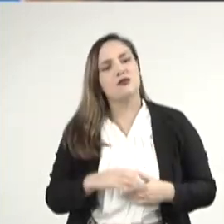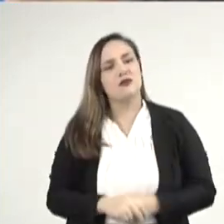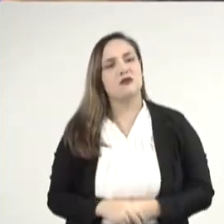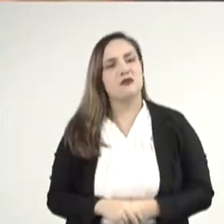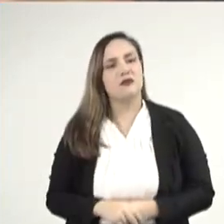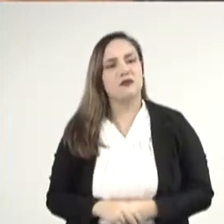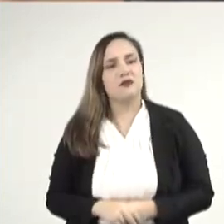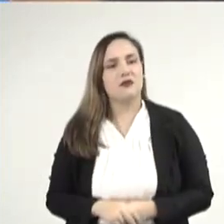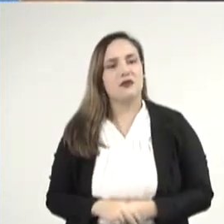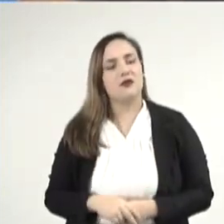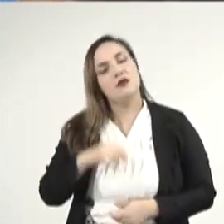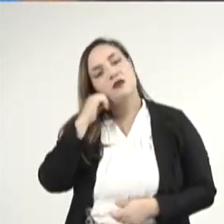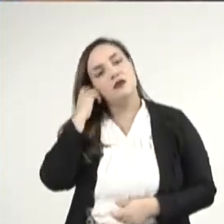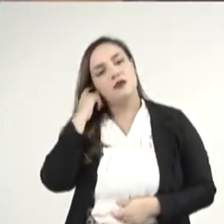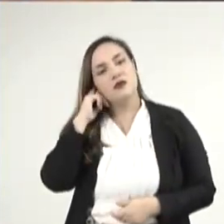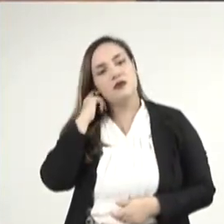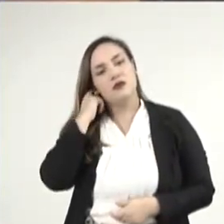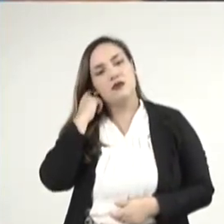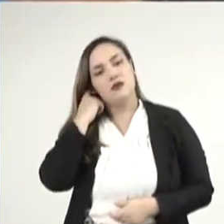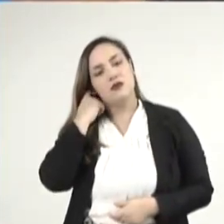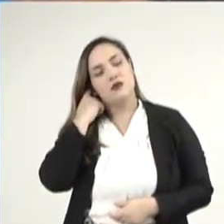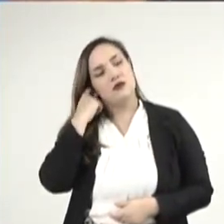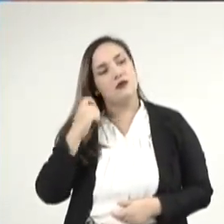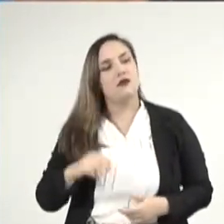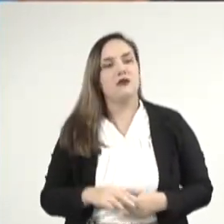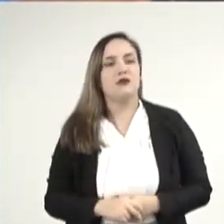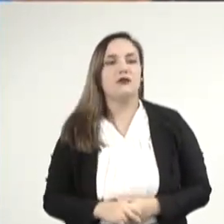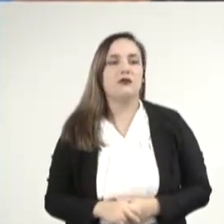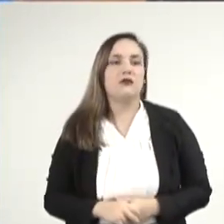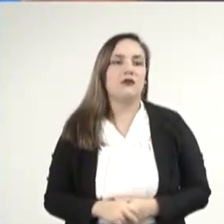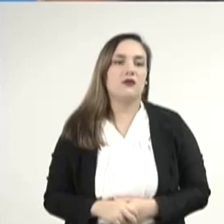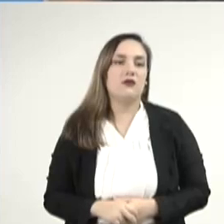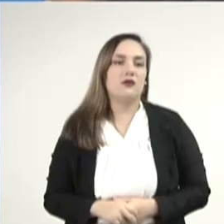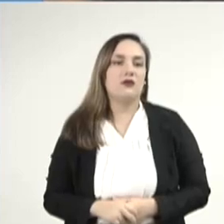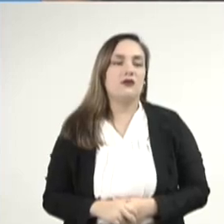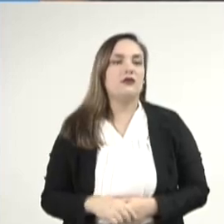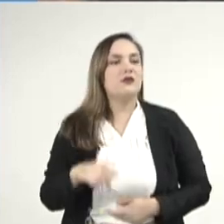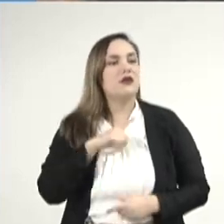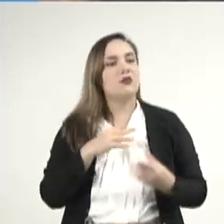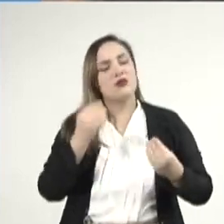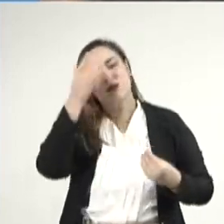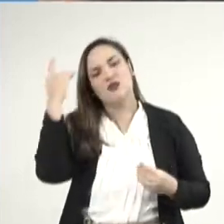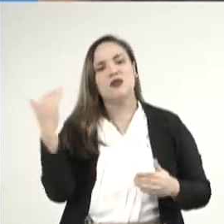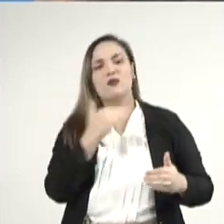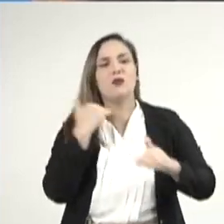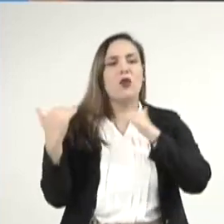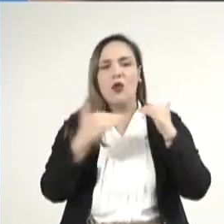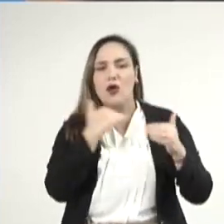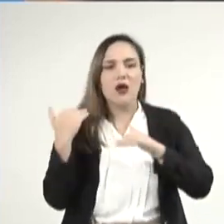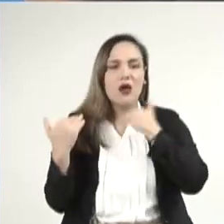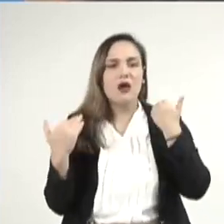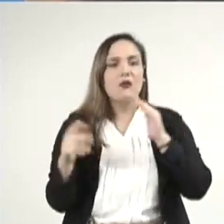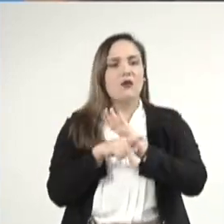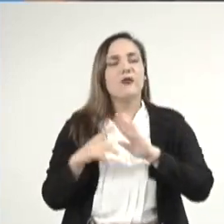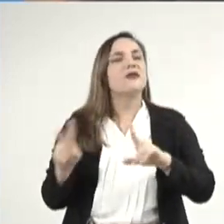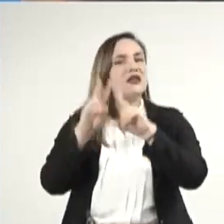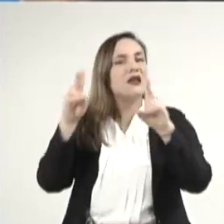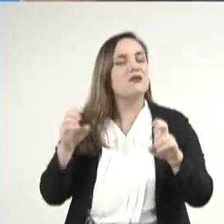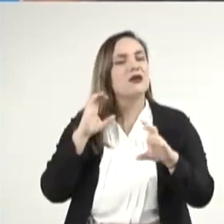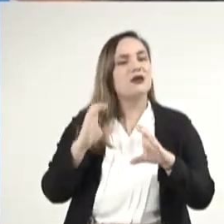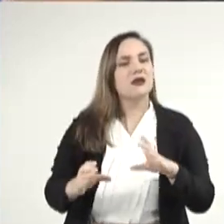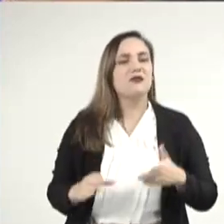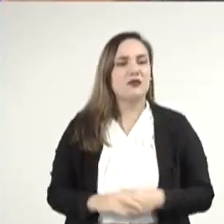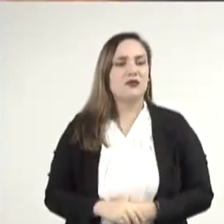exemplo, o crime de Santo André nunca foi elucidado, e morreu muita gente por aquele crime